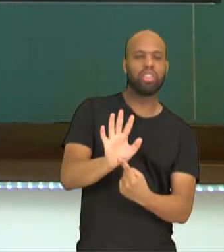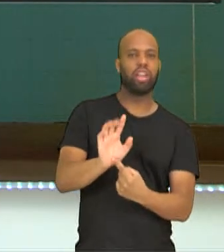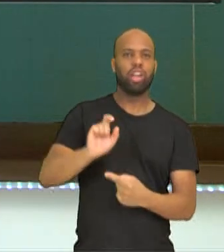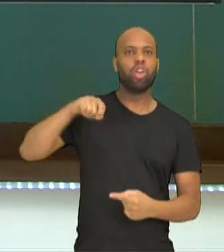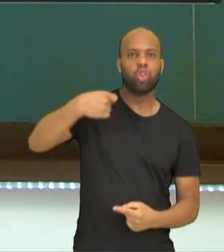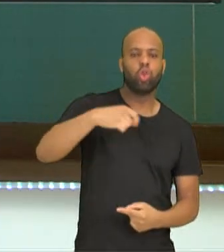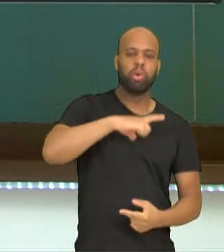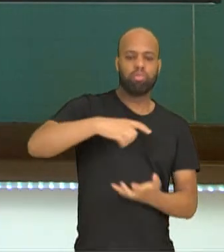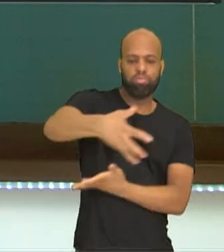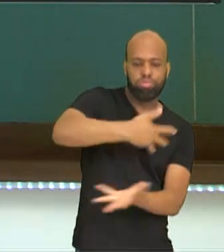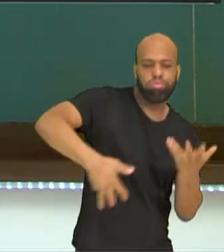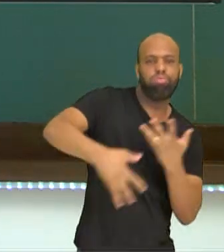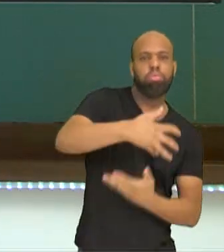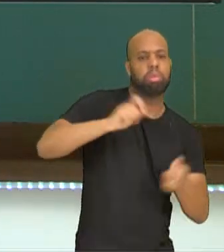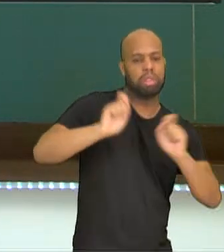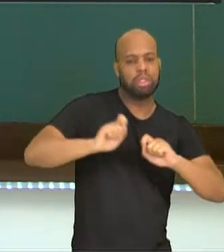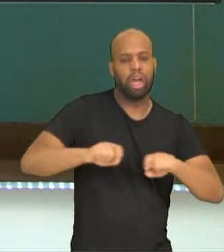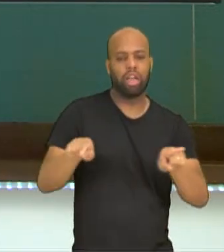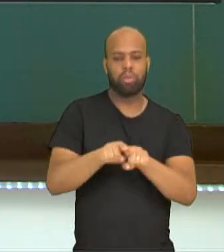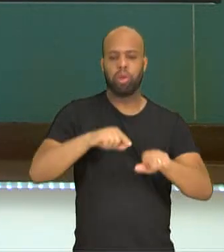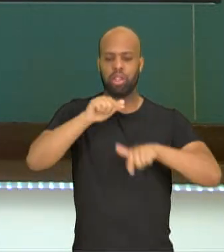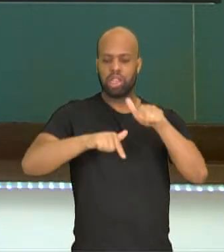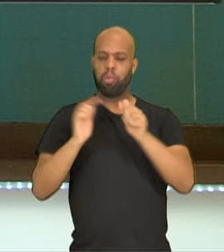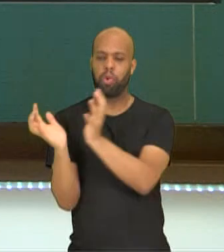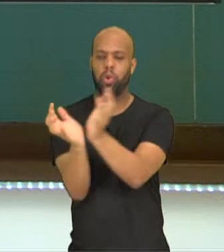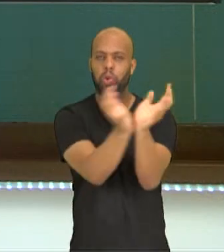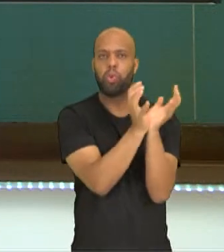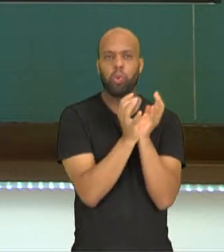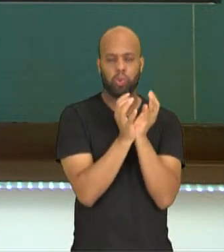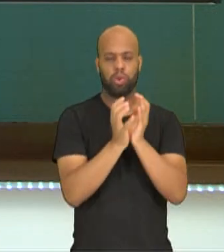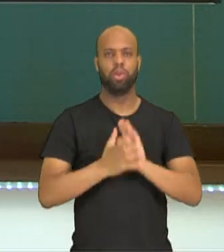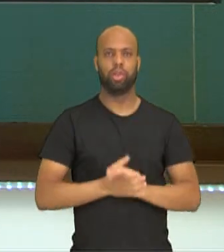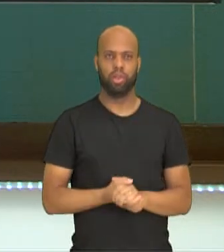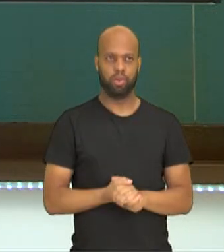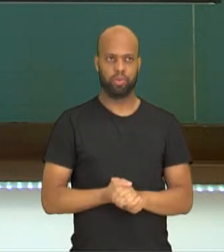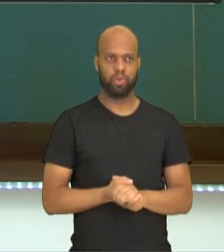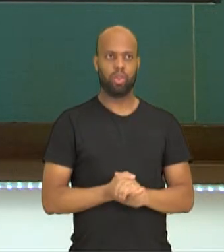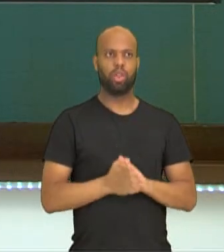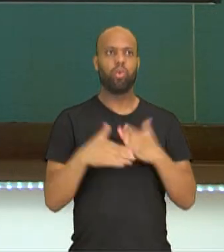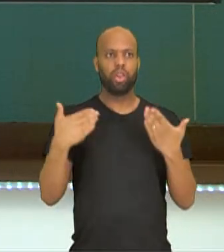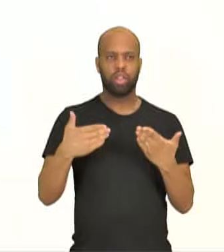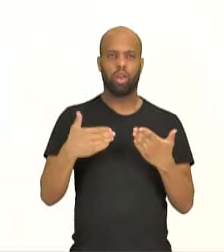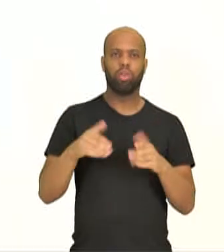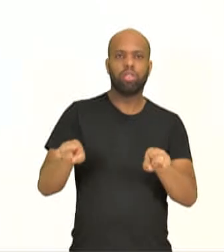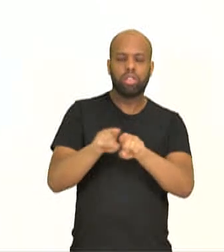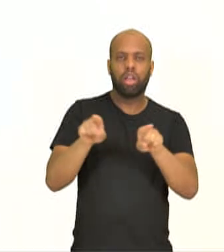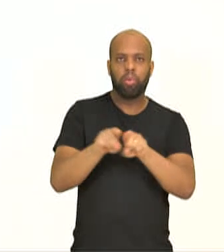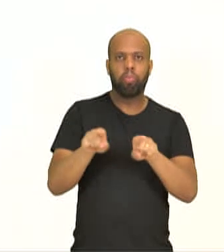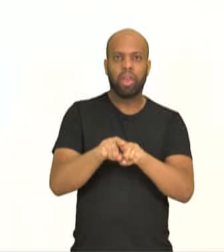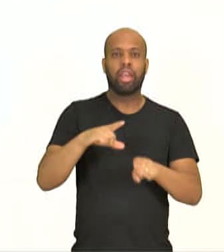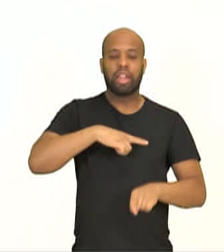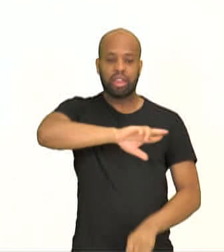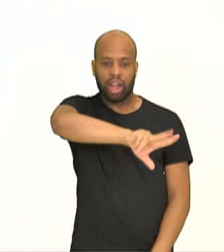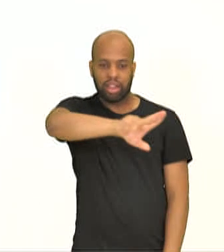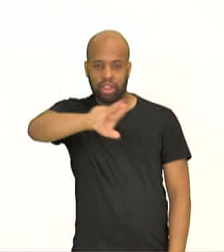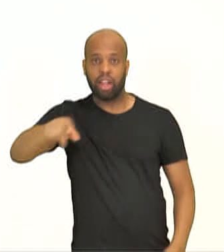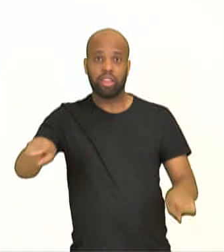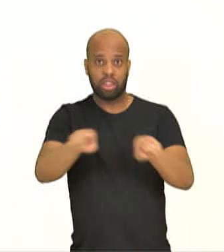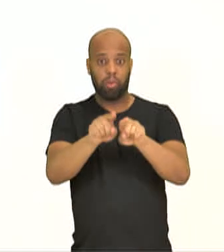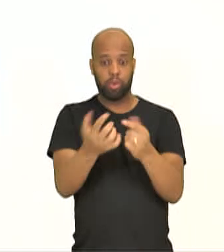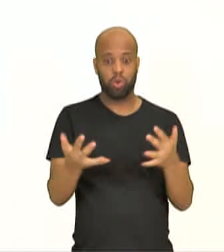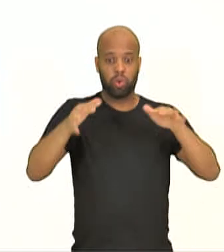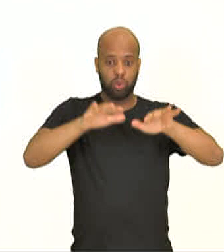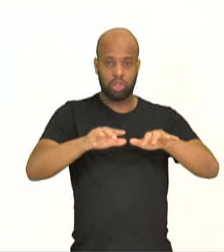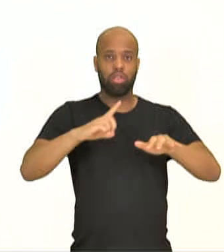da colaboração, do trabalhar junto, trabalhar em equipe. Trabalham também a diversidade e a